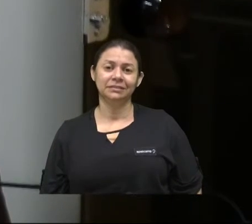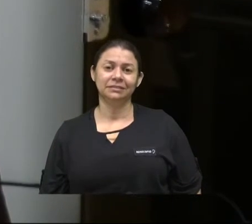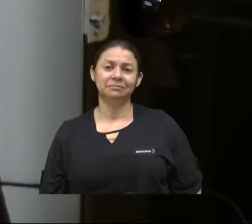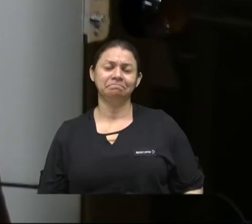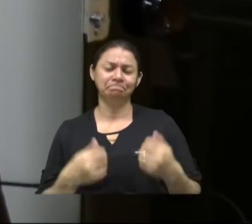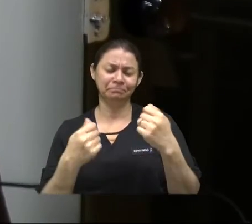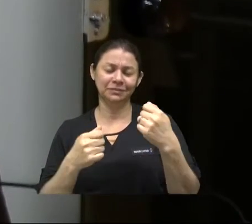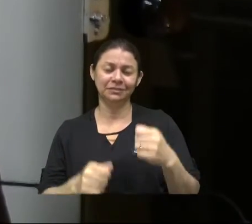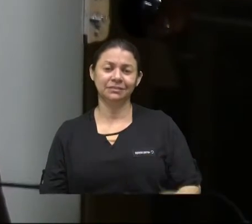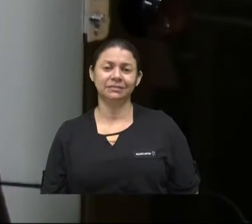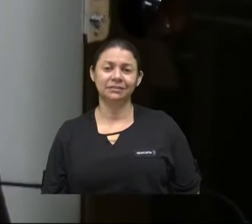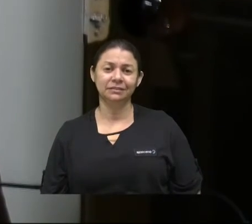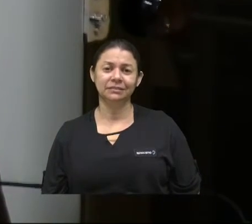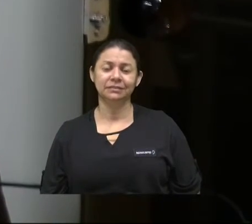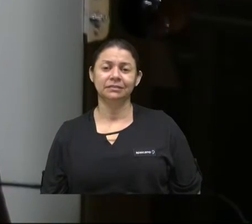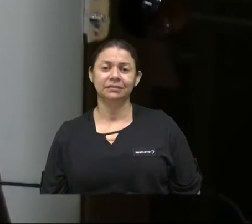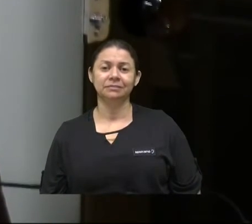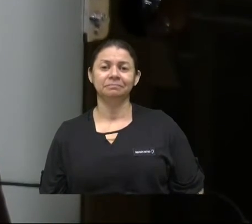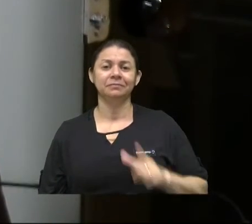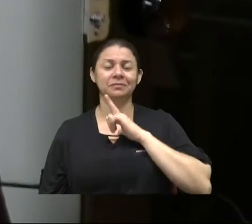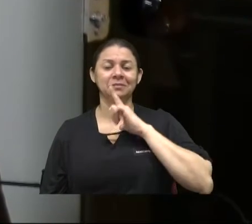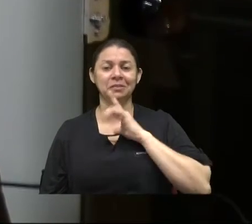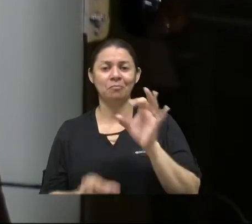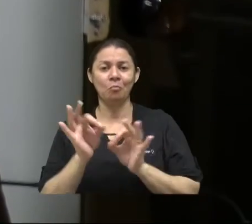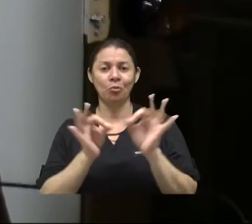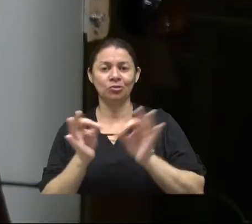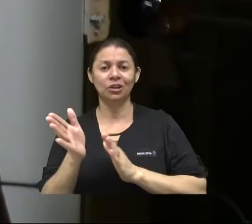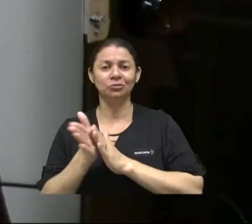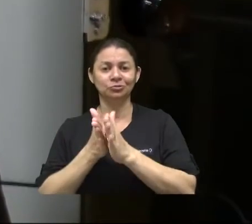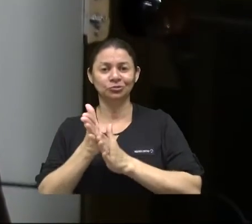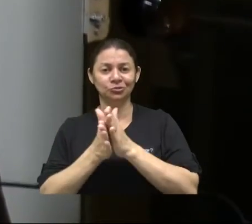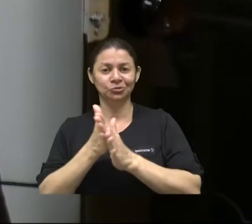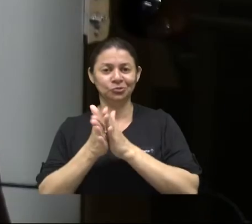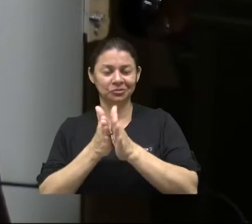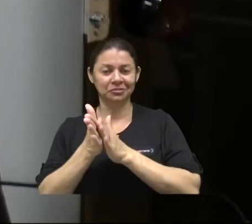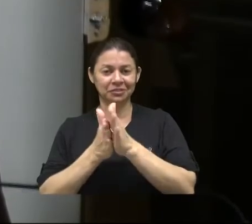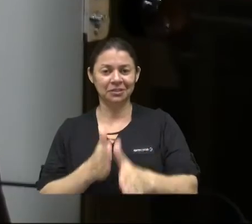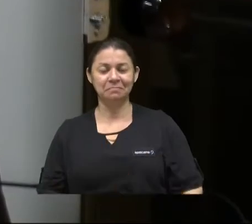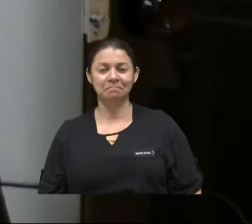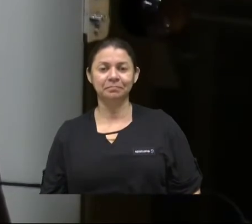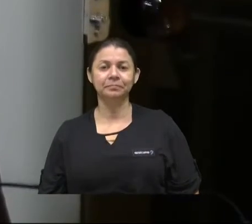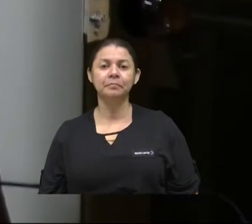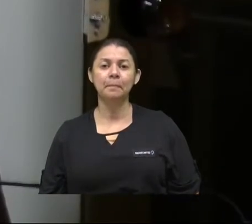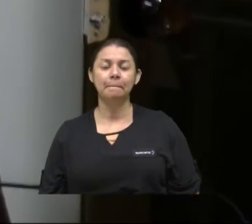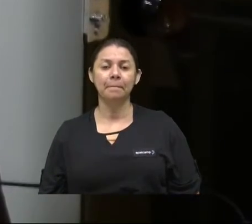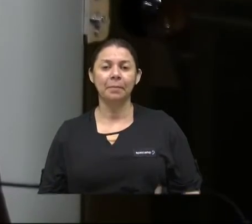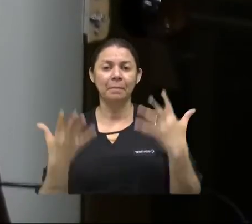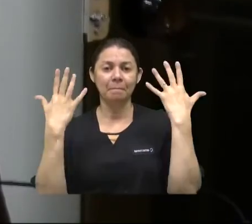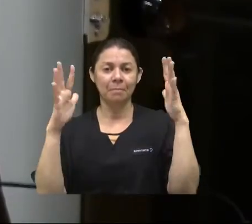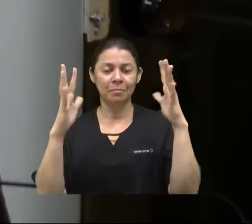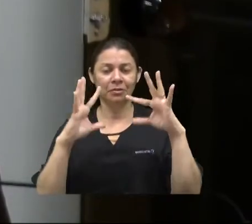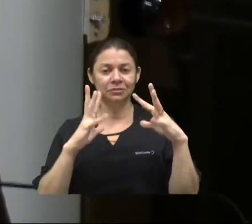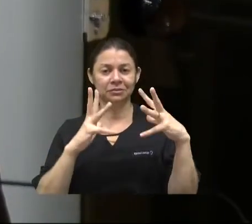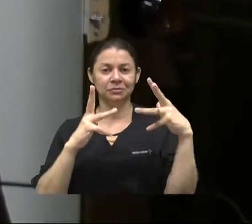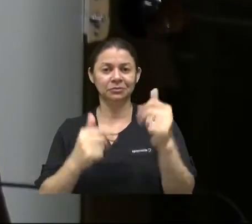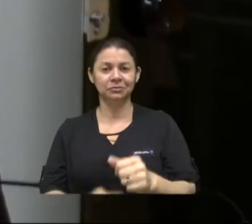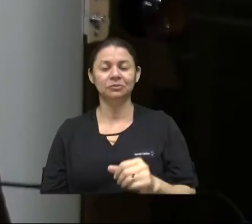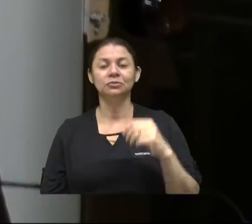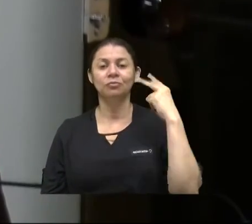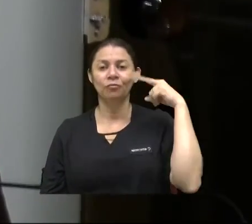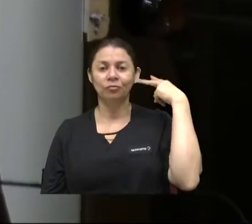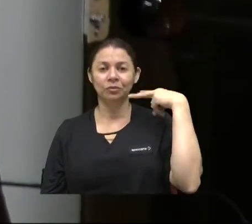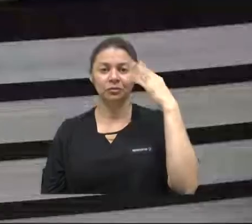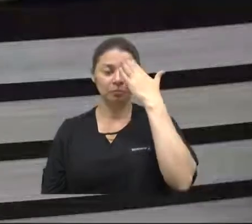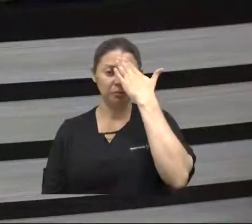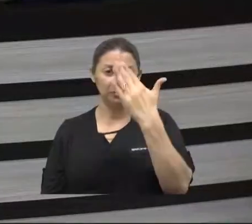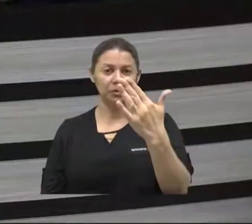Americana. E vai dar certo. Parabéns a você e a todos os componentes da frente parlamentar. Obrigado, senhor presidente.